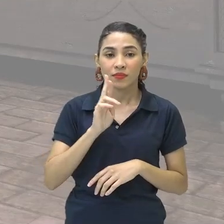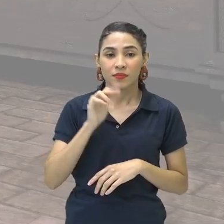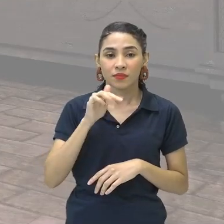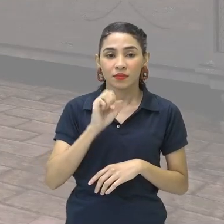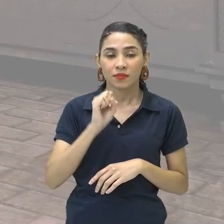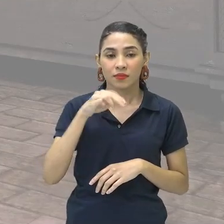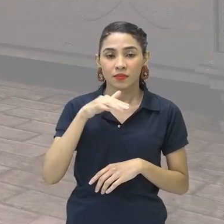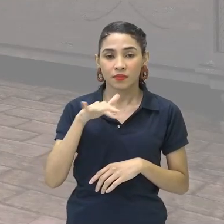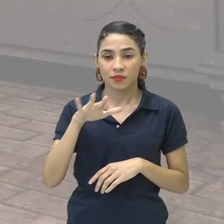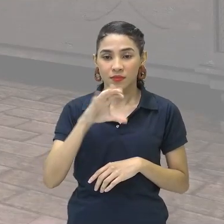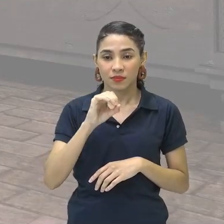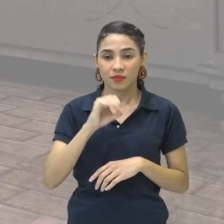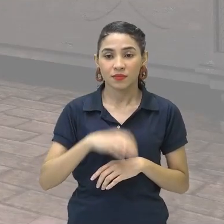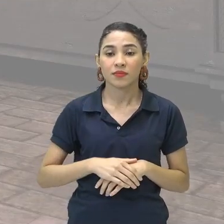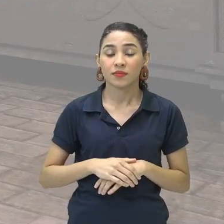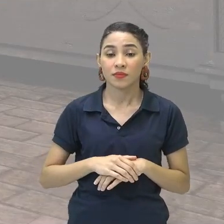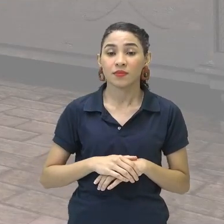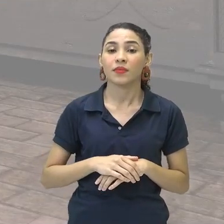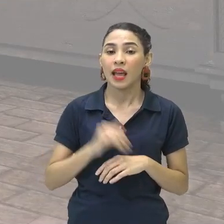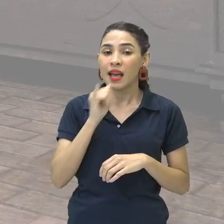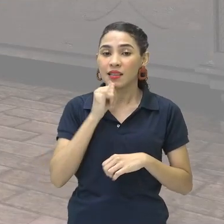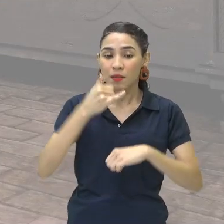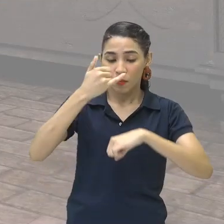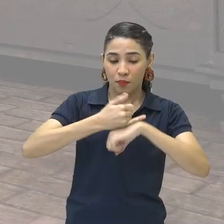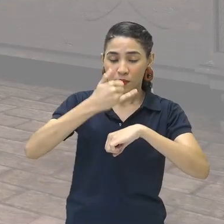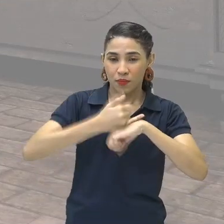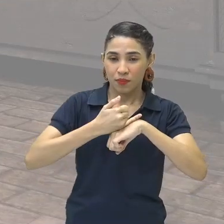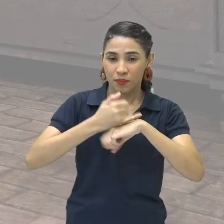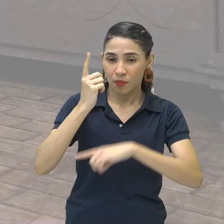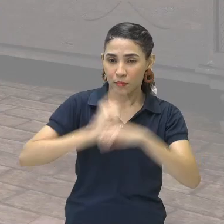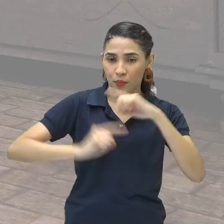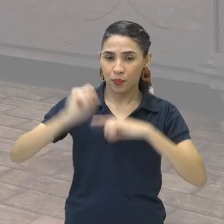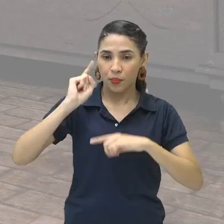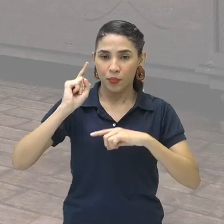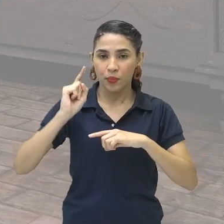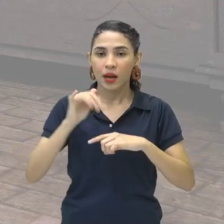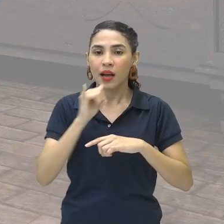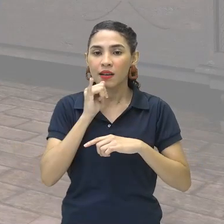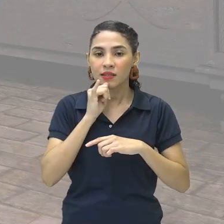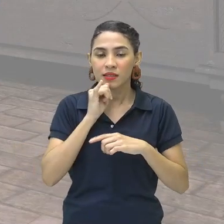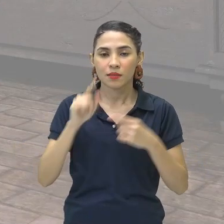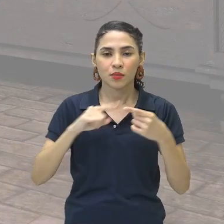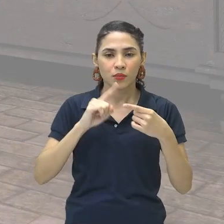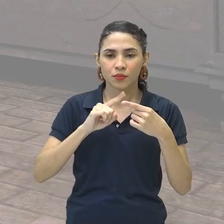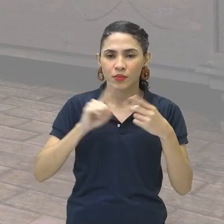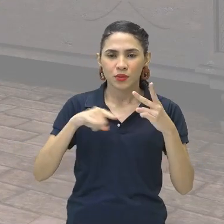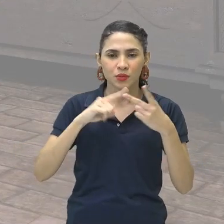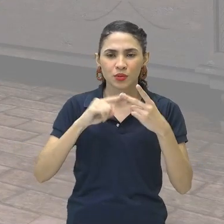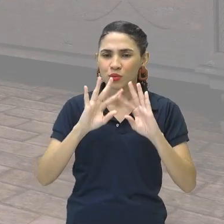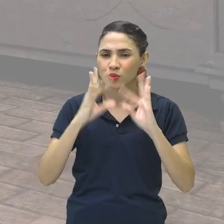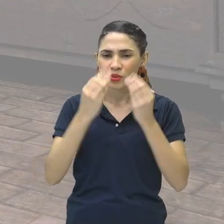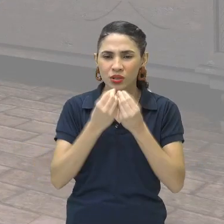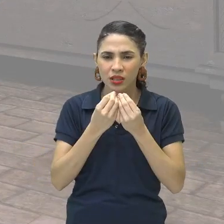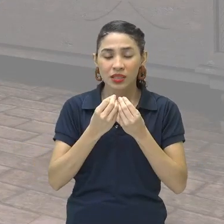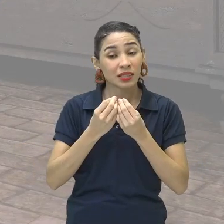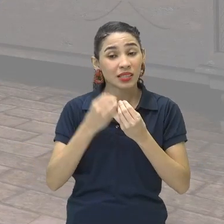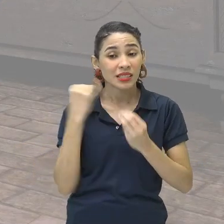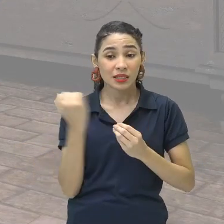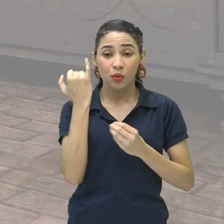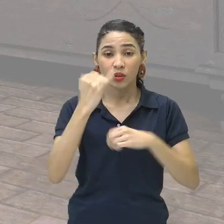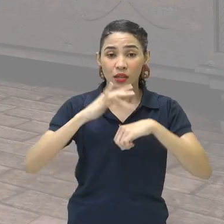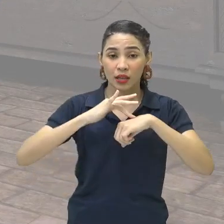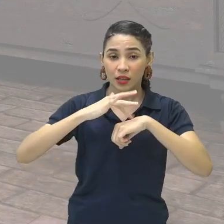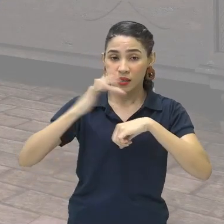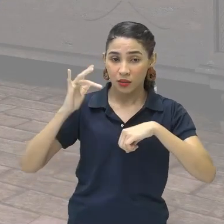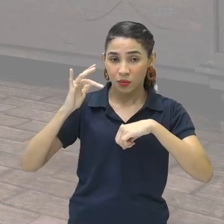transmutação, transformar metais comuns, chumbo, cobre, em preciosos como